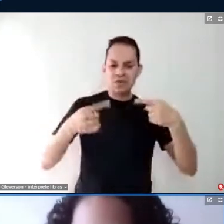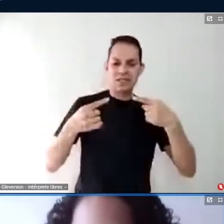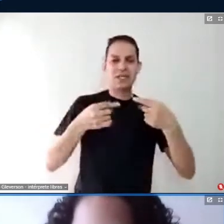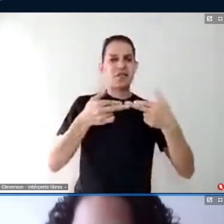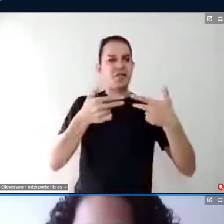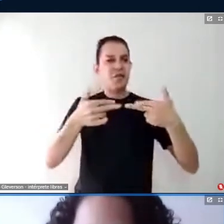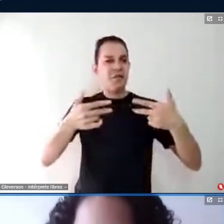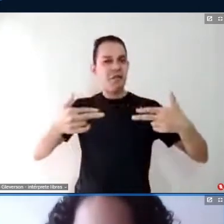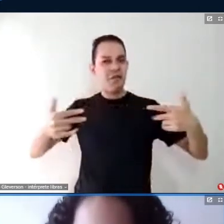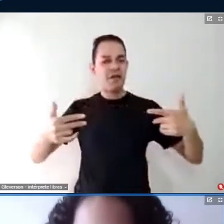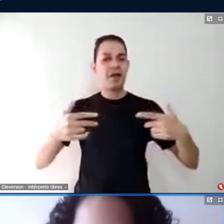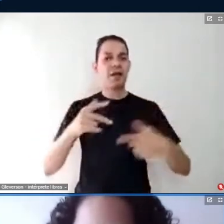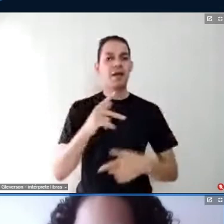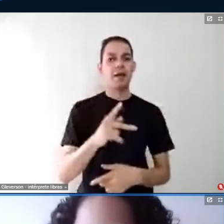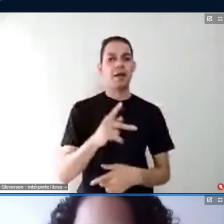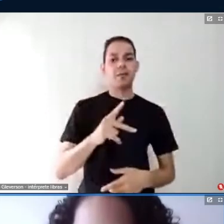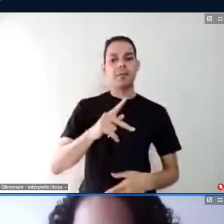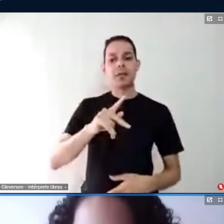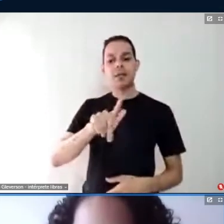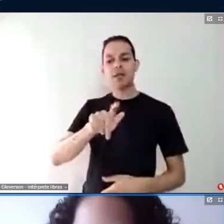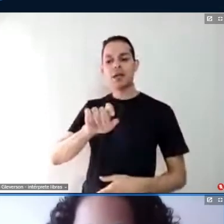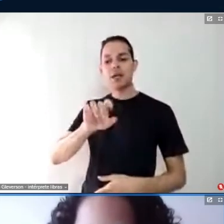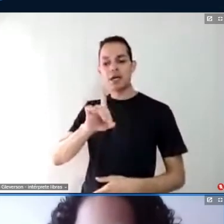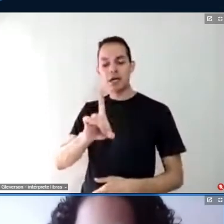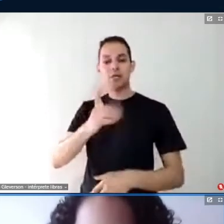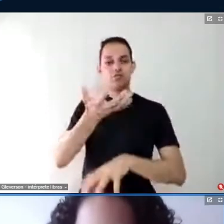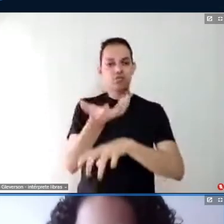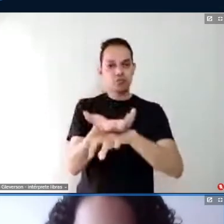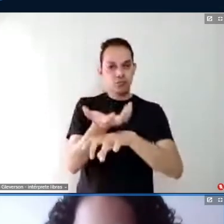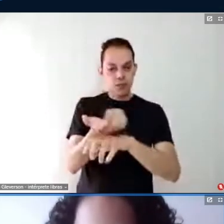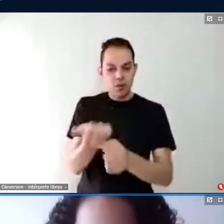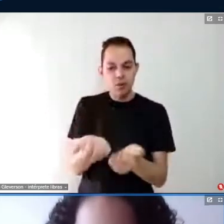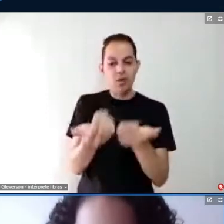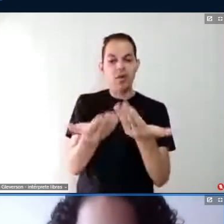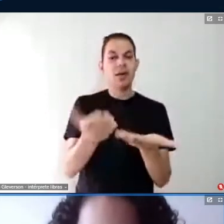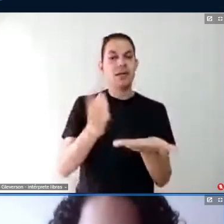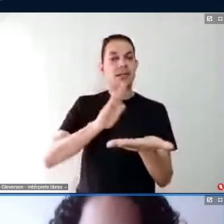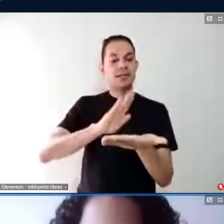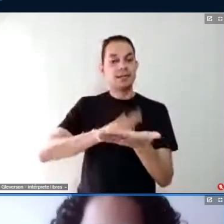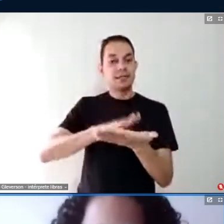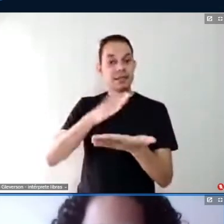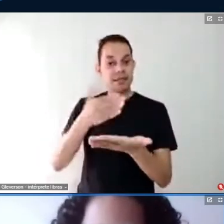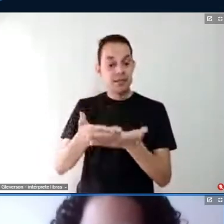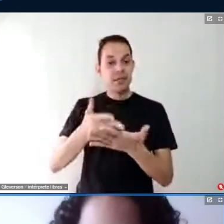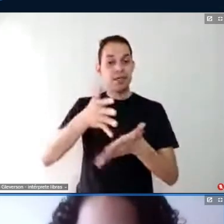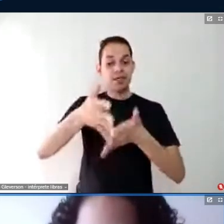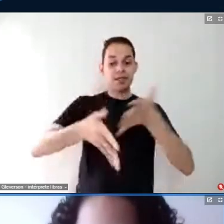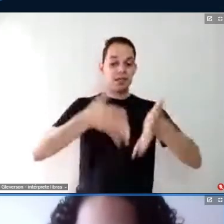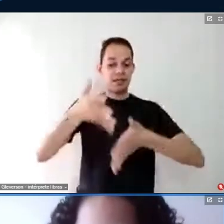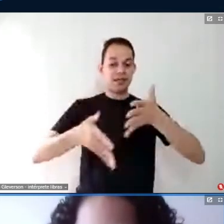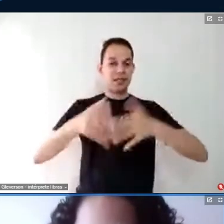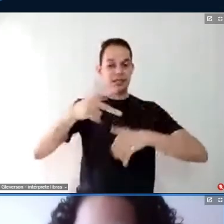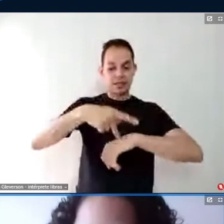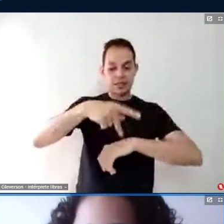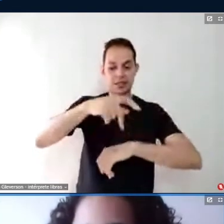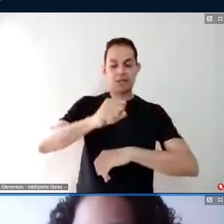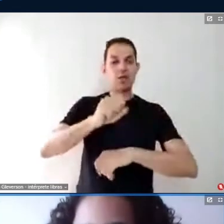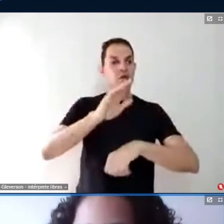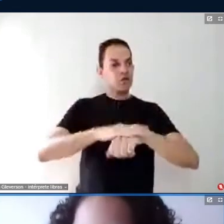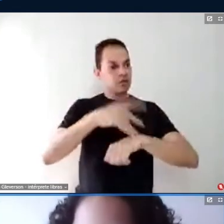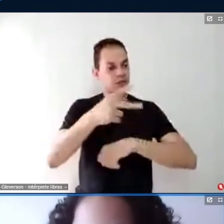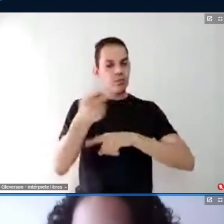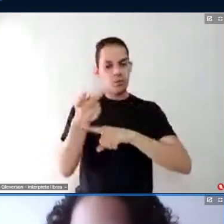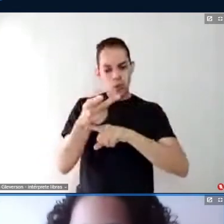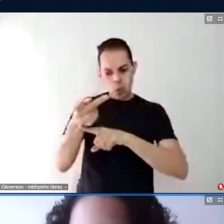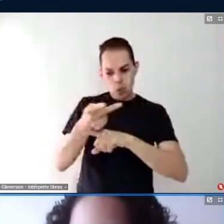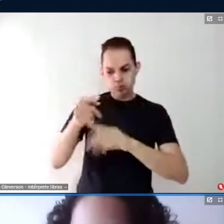fato da PGE te ofertar a disciplina de interpretação e línguas de sinais na pós, você buscou, e eu consegui ver